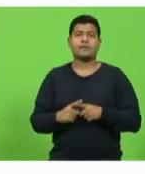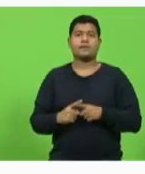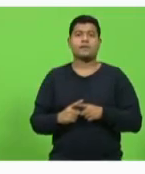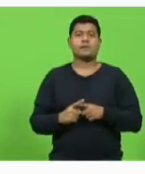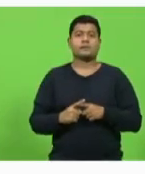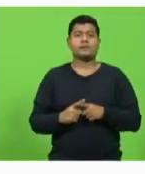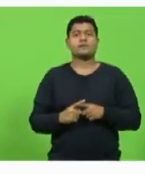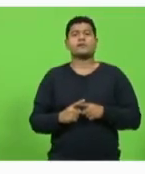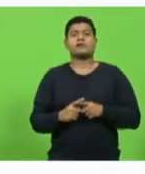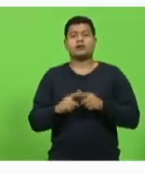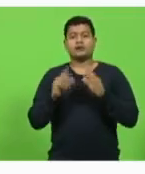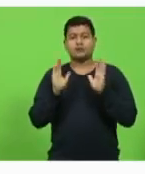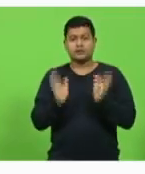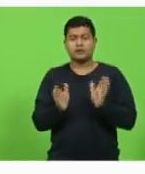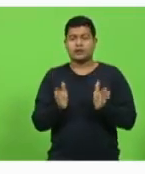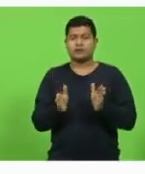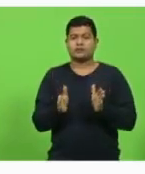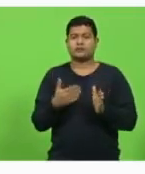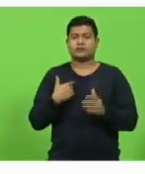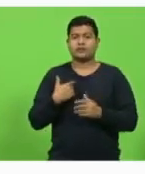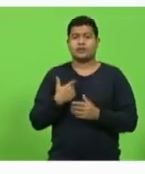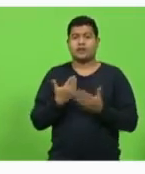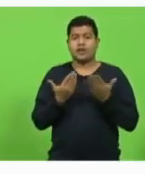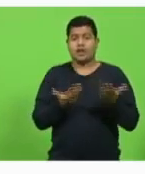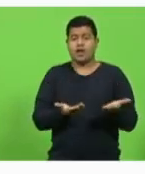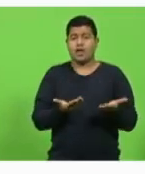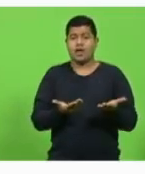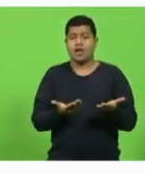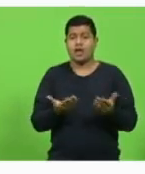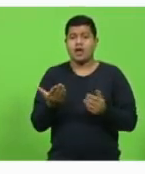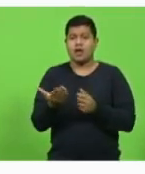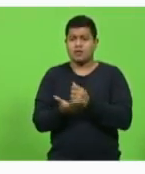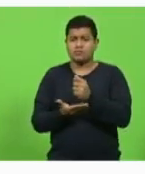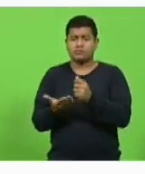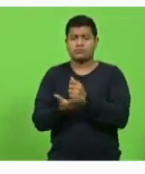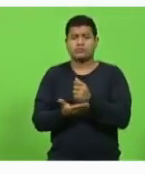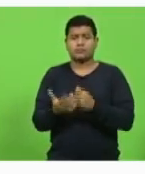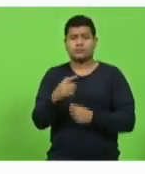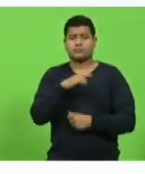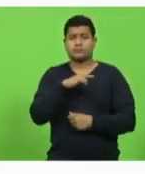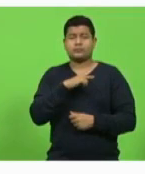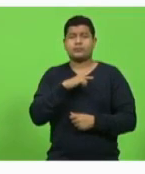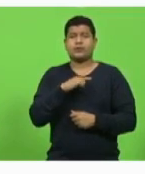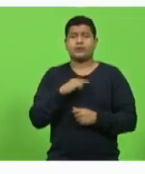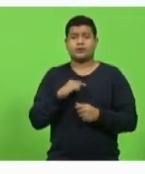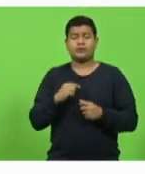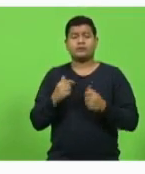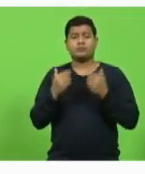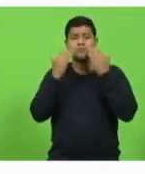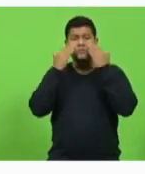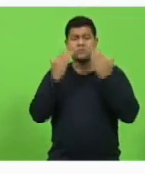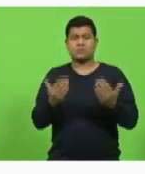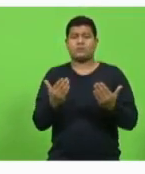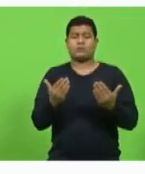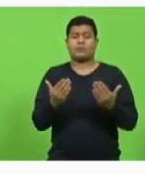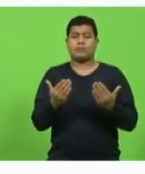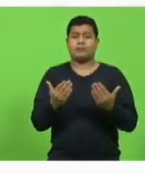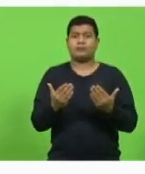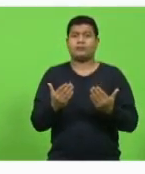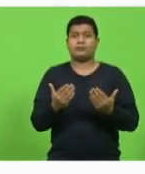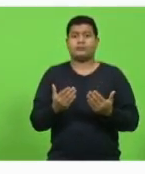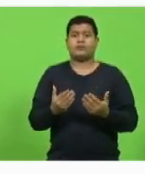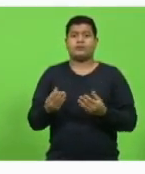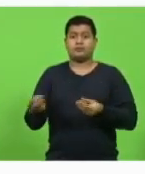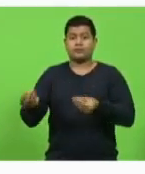com bases em premissas e provas diversas daquelas por mim expostas quando do recebimento do